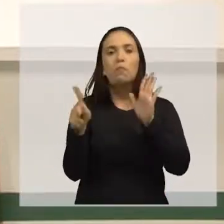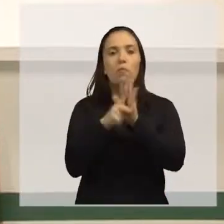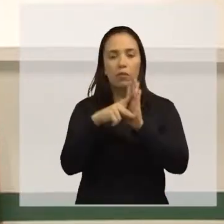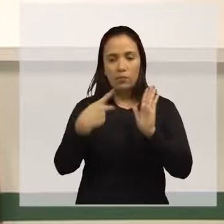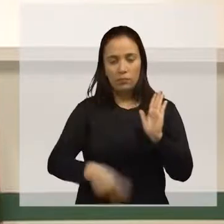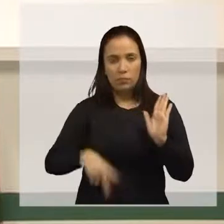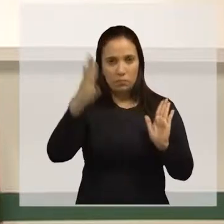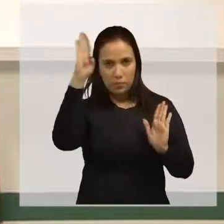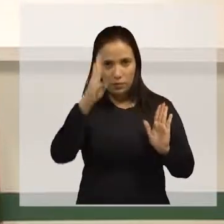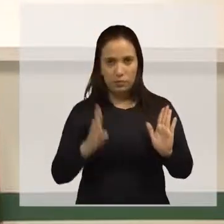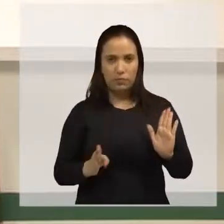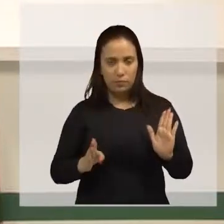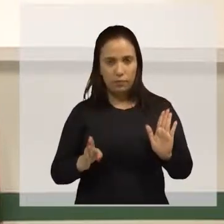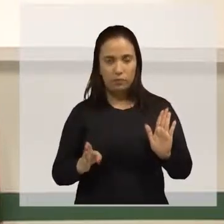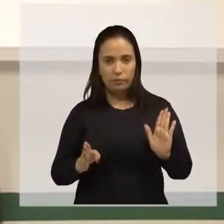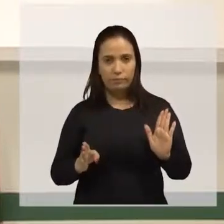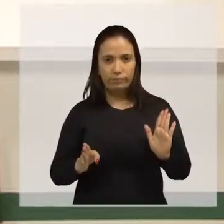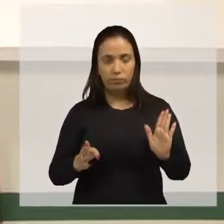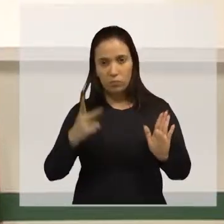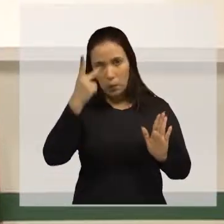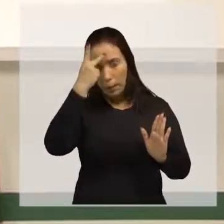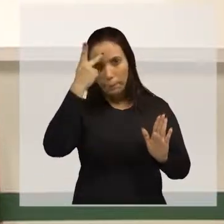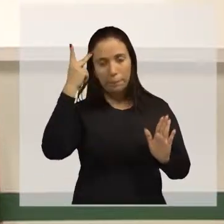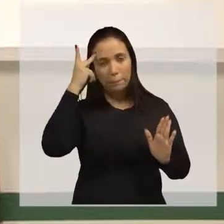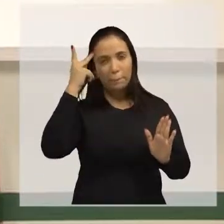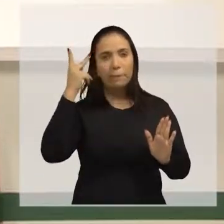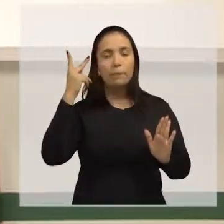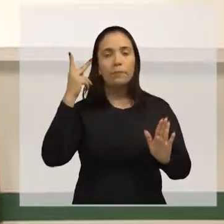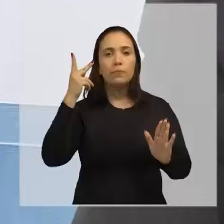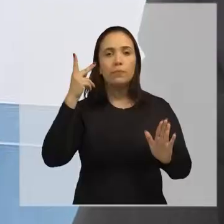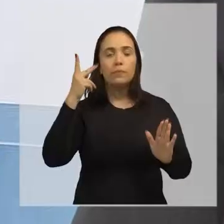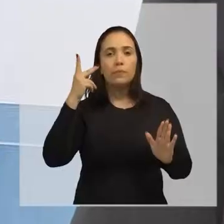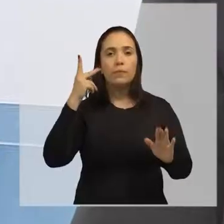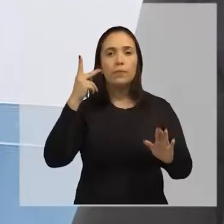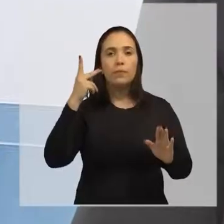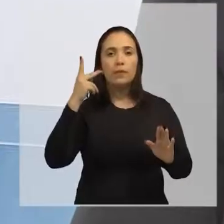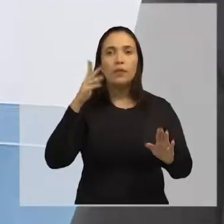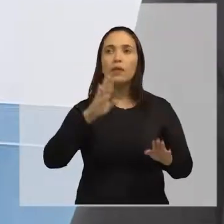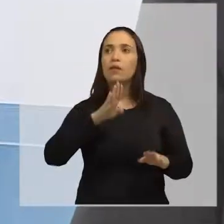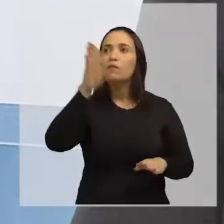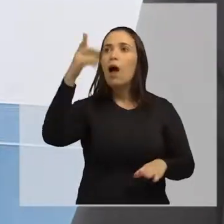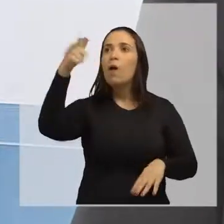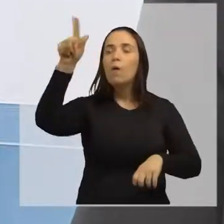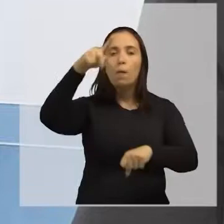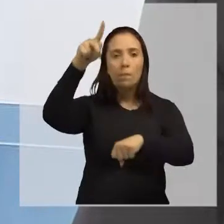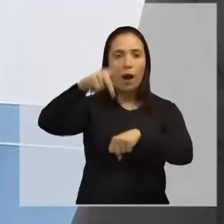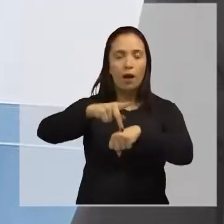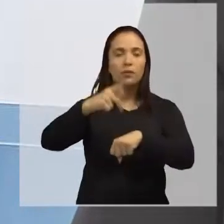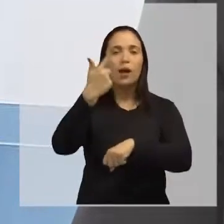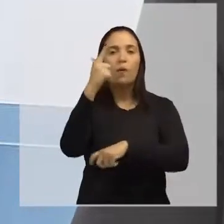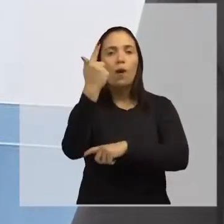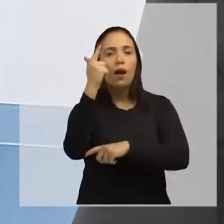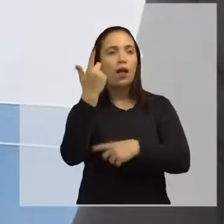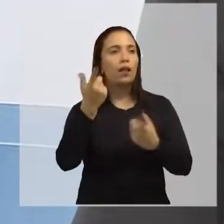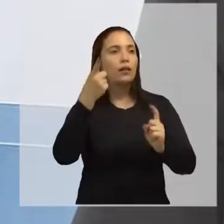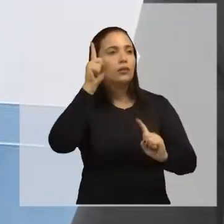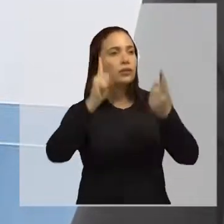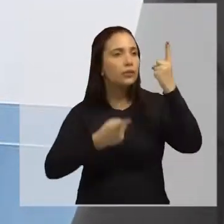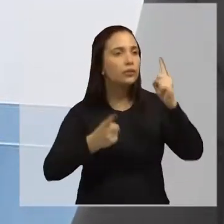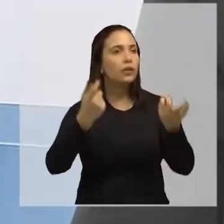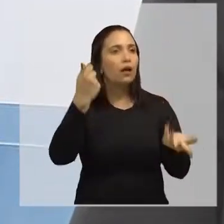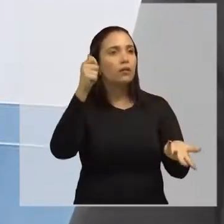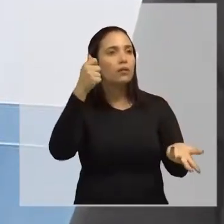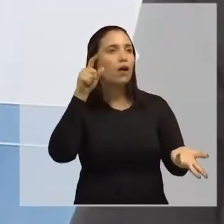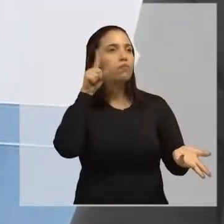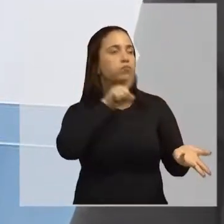Os brasileiros que não saem do Brasil pensam que pode tomar Guaraná na Argentina, pode tomar Guaraná no Chile, ou pode tomar Guaraná nos Estados Unidos, ou na